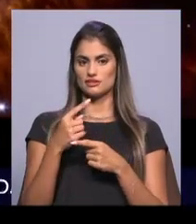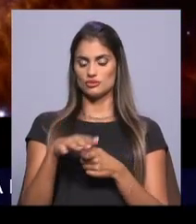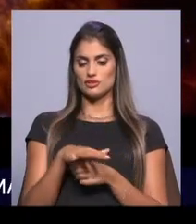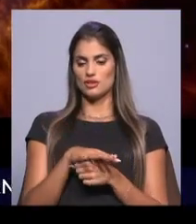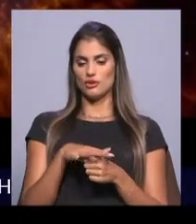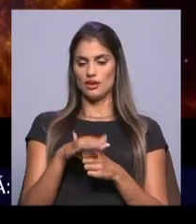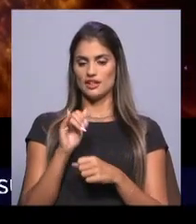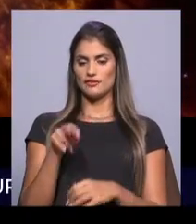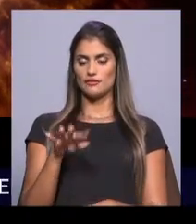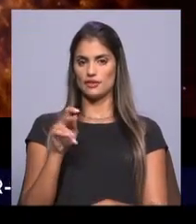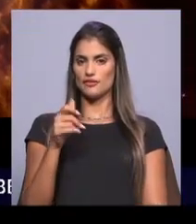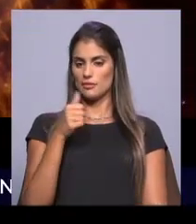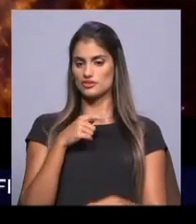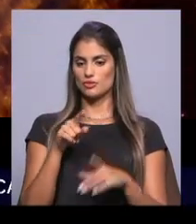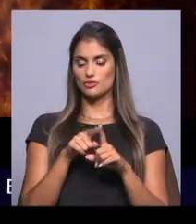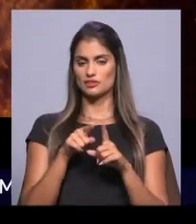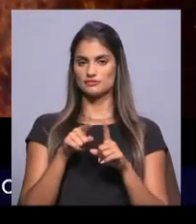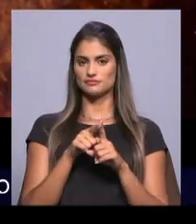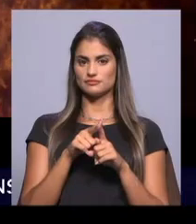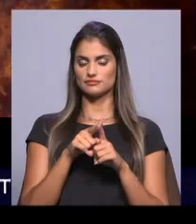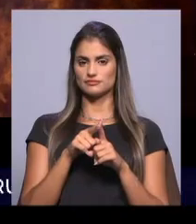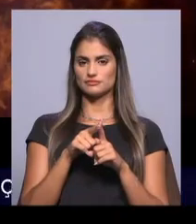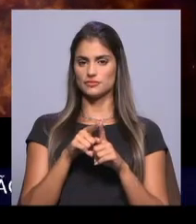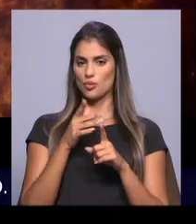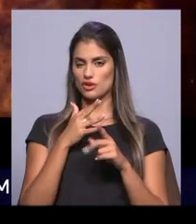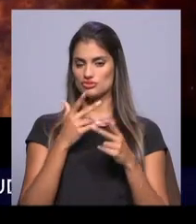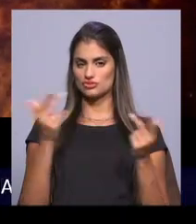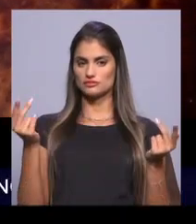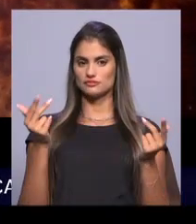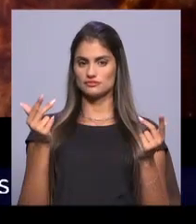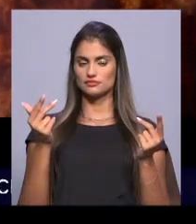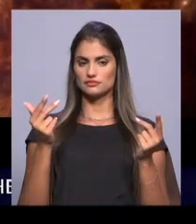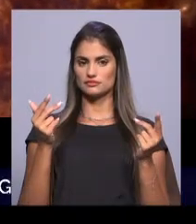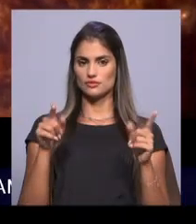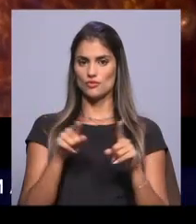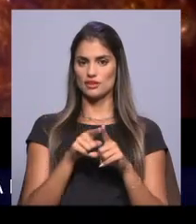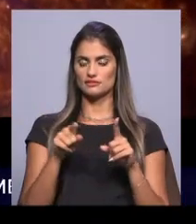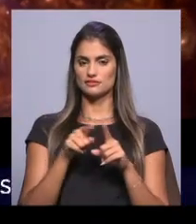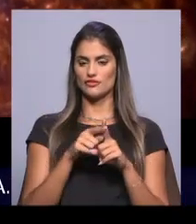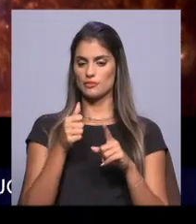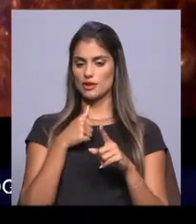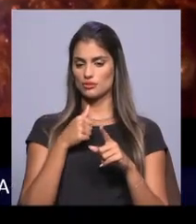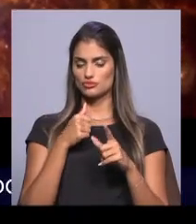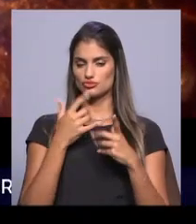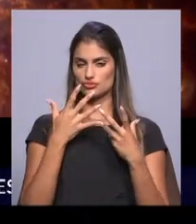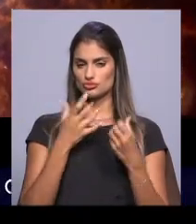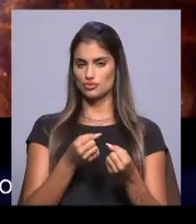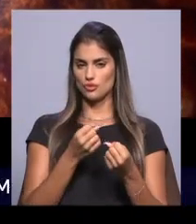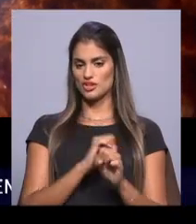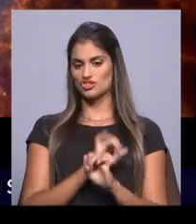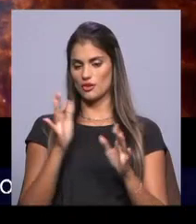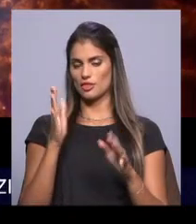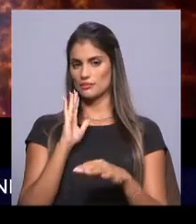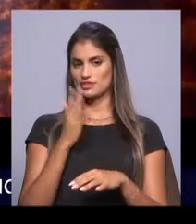de infravermelhos, que é como quem diz, brincando um bocado com as cores, aliás, é uma espécie de vermelho mais torrado ou vermelho mais claro,